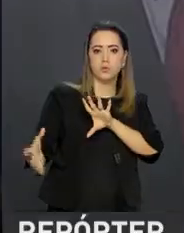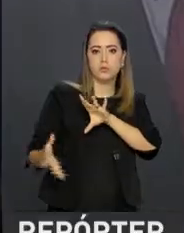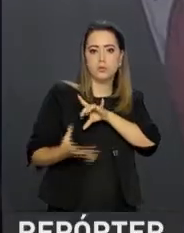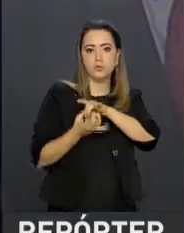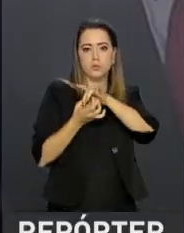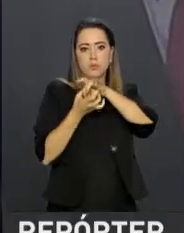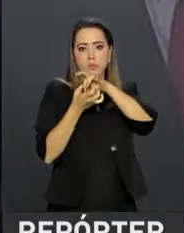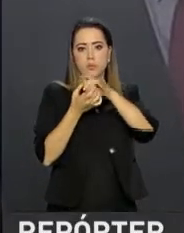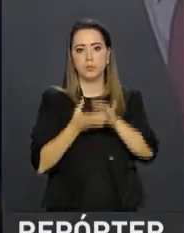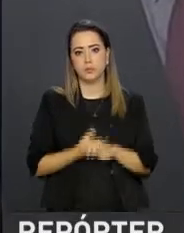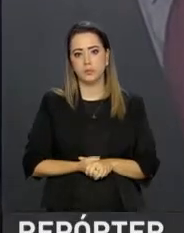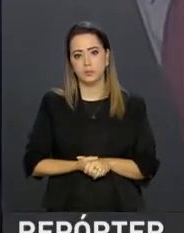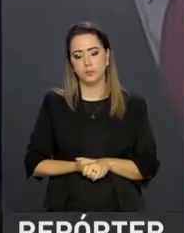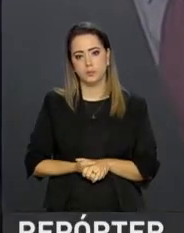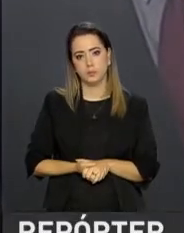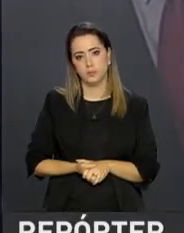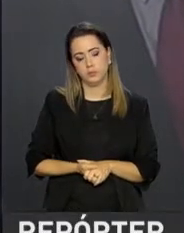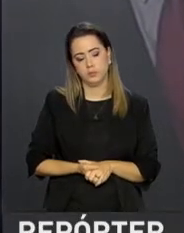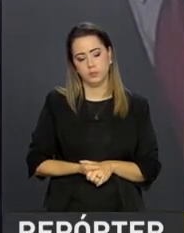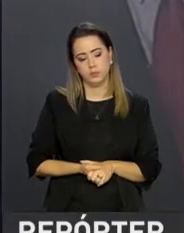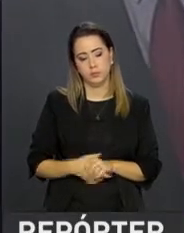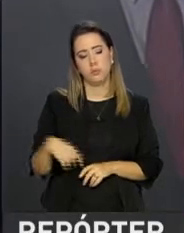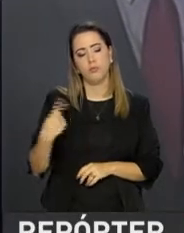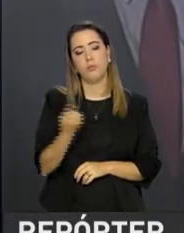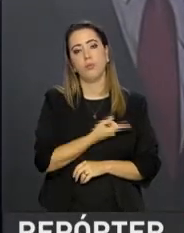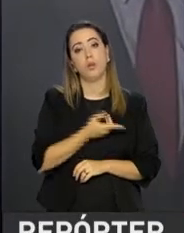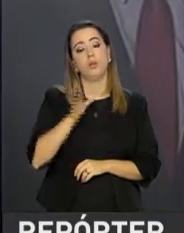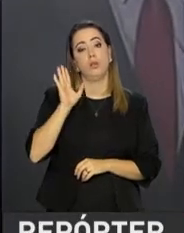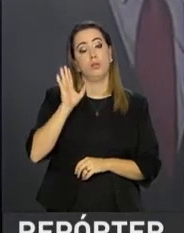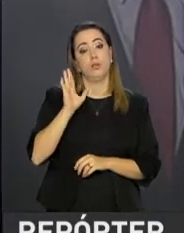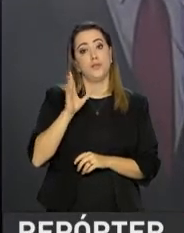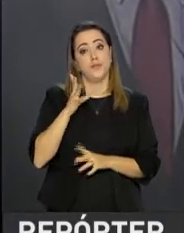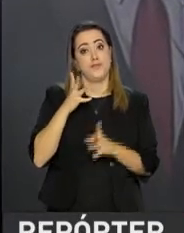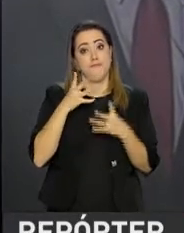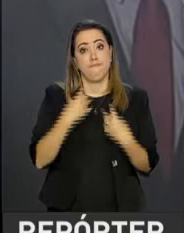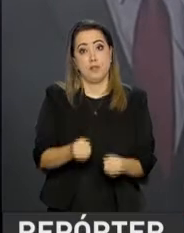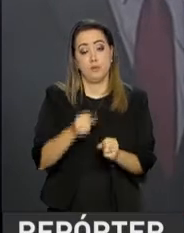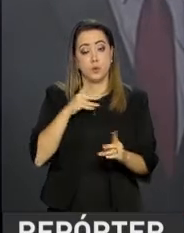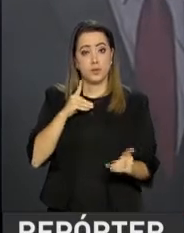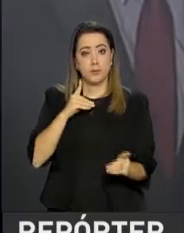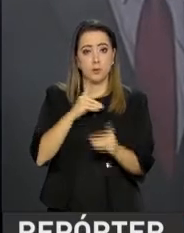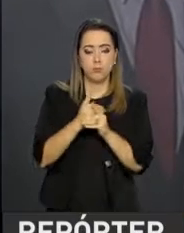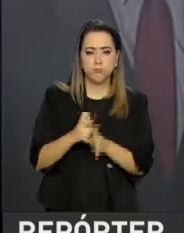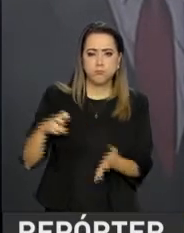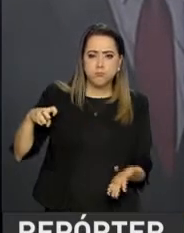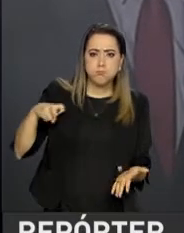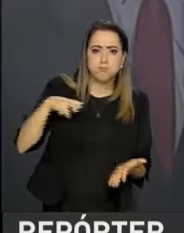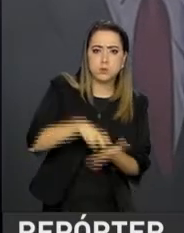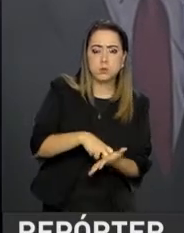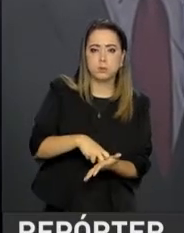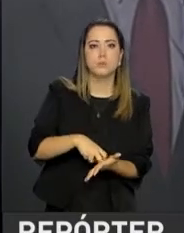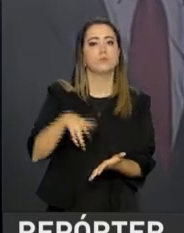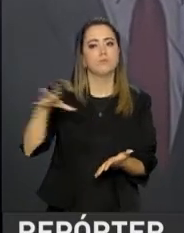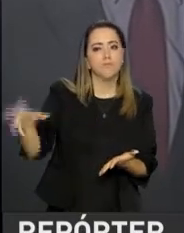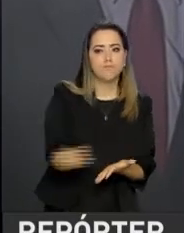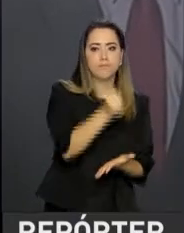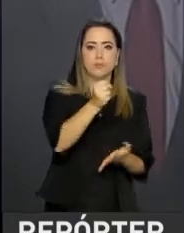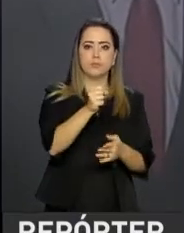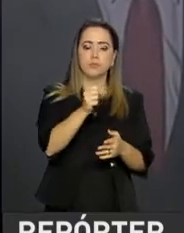integrado. Nós vamos encontrar e vamos punir os responsáveis por esse bárbaro